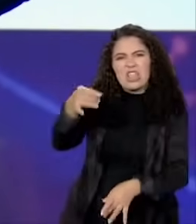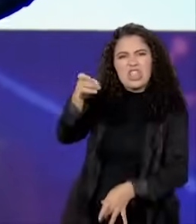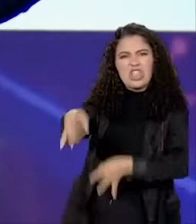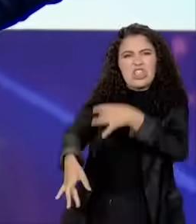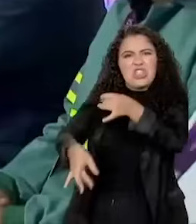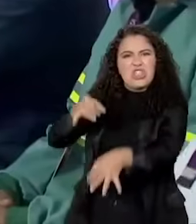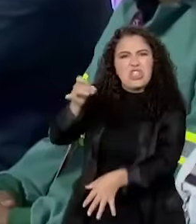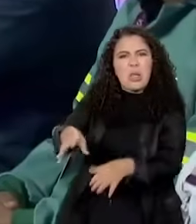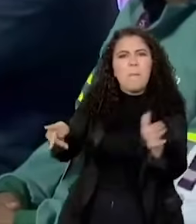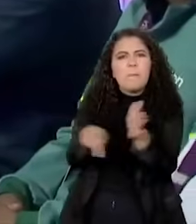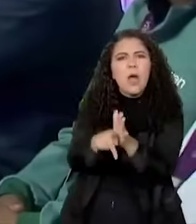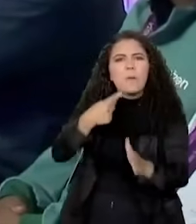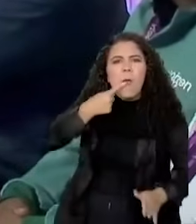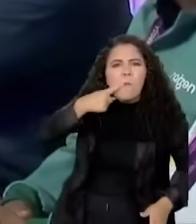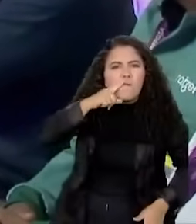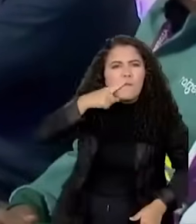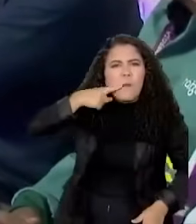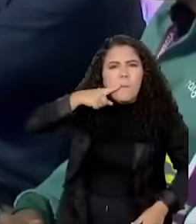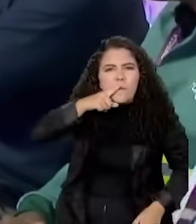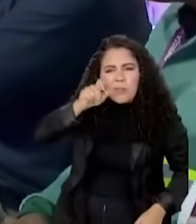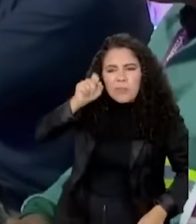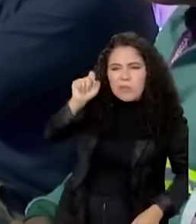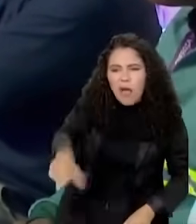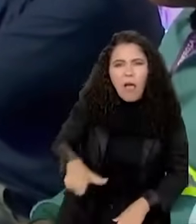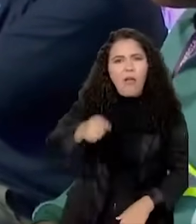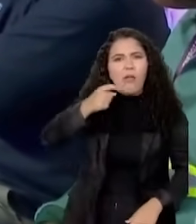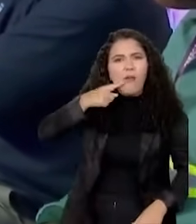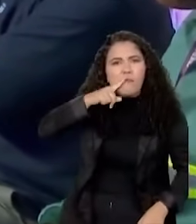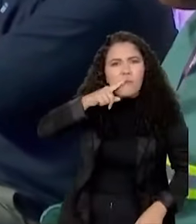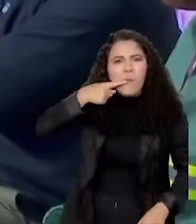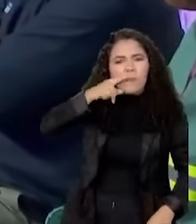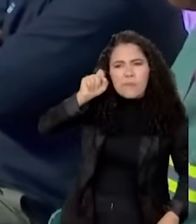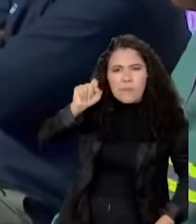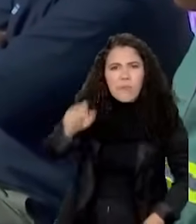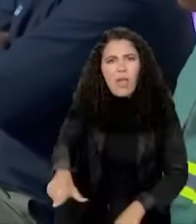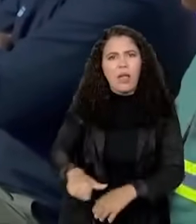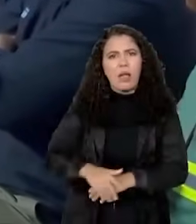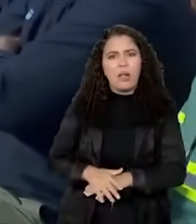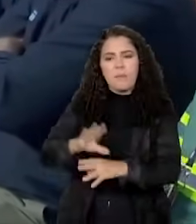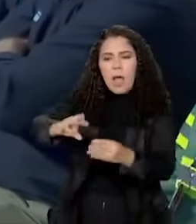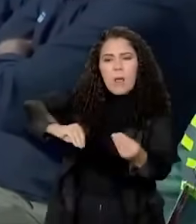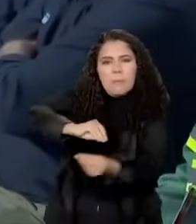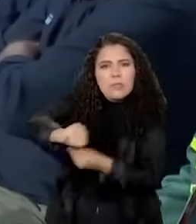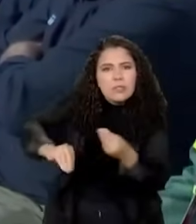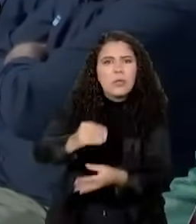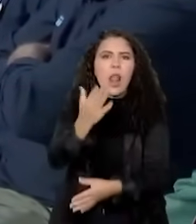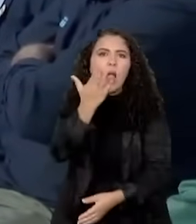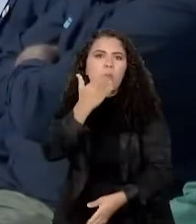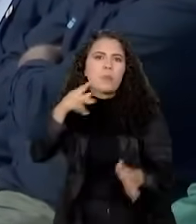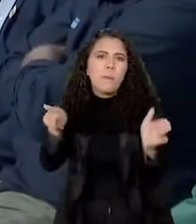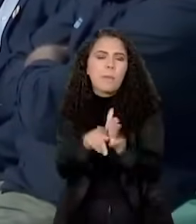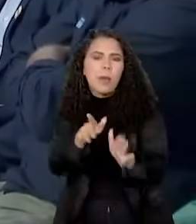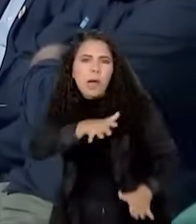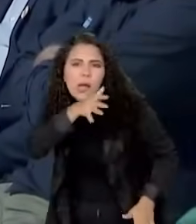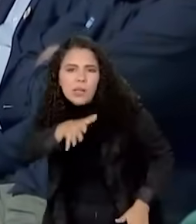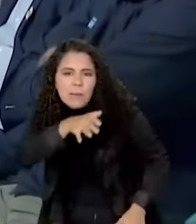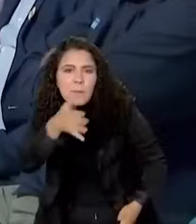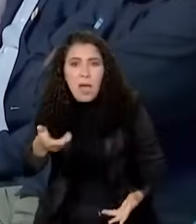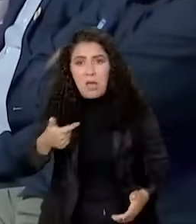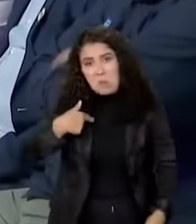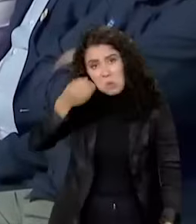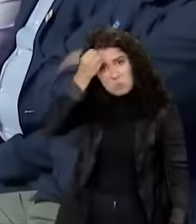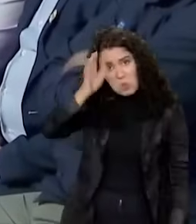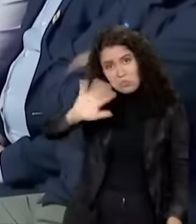jogado fora. Um pouquinho daquele bagaço era utilizado para misturar na ração animal. Nem sei se a vaca